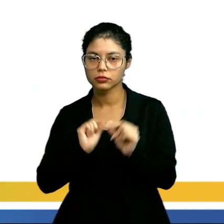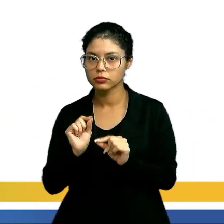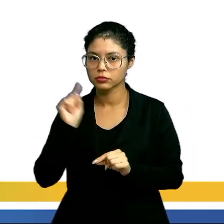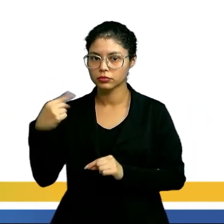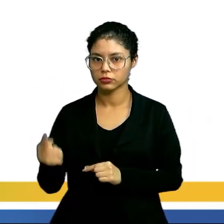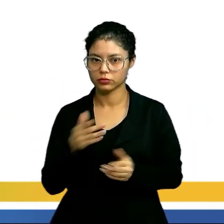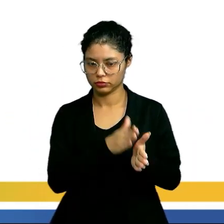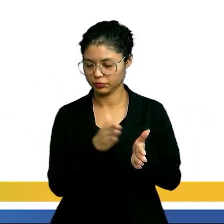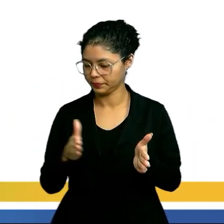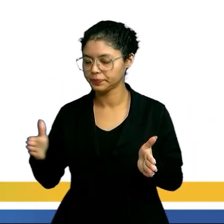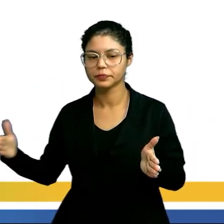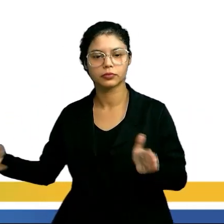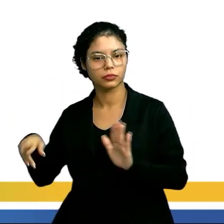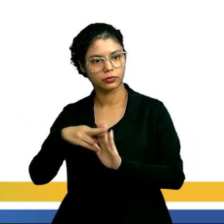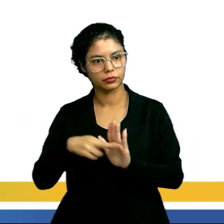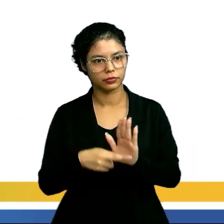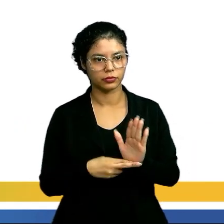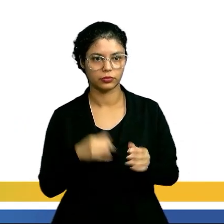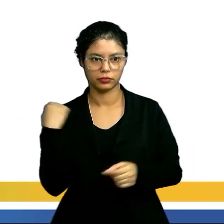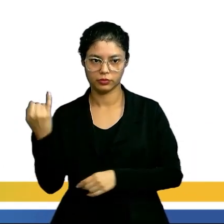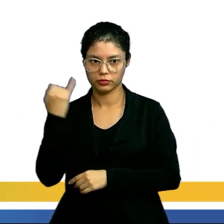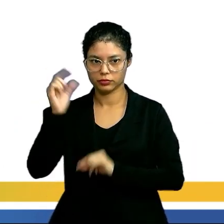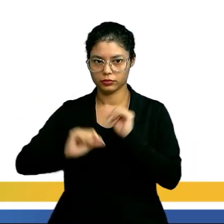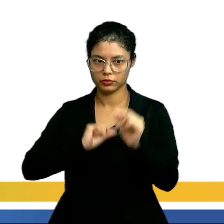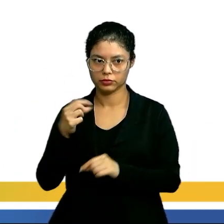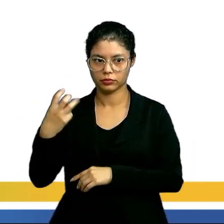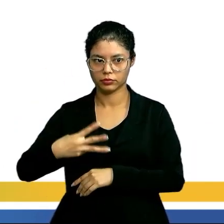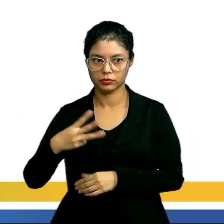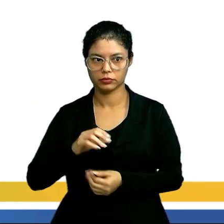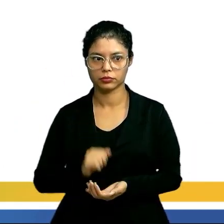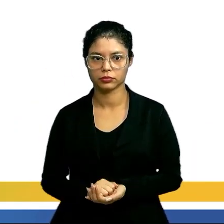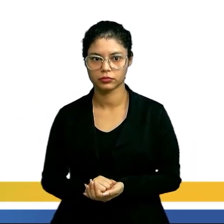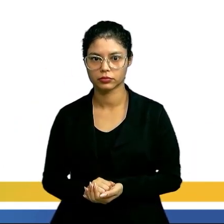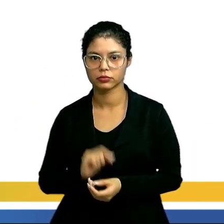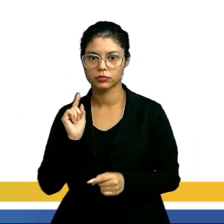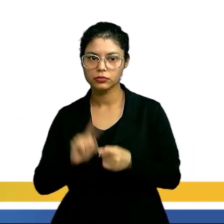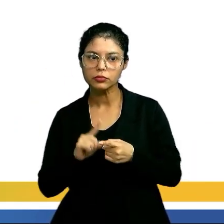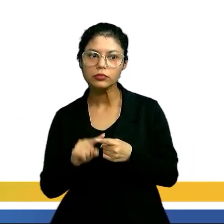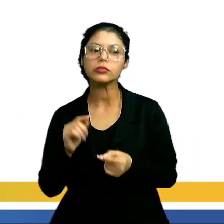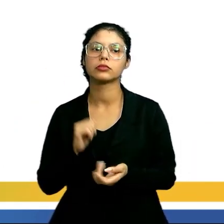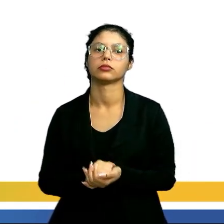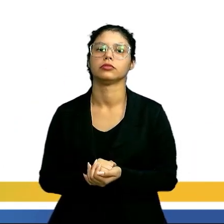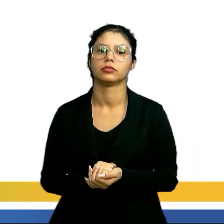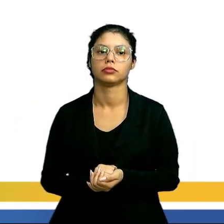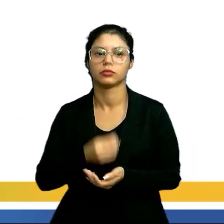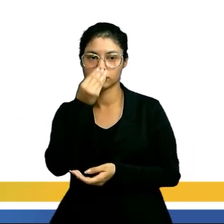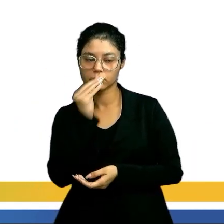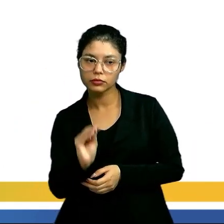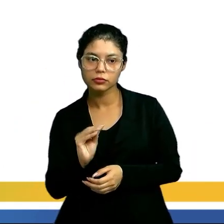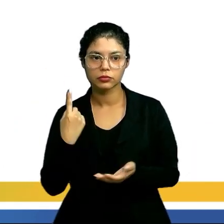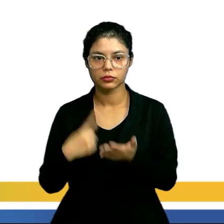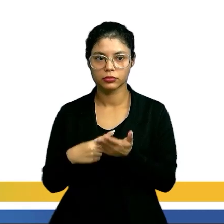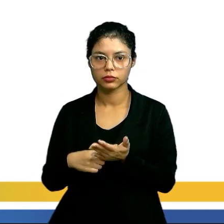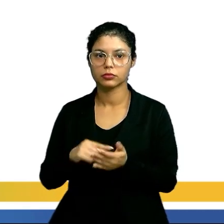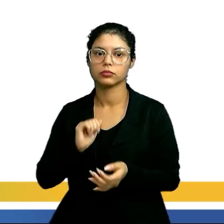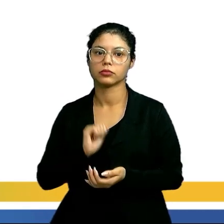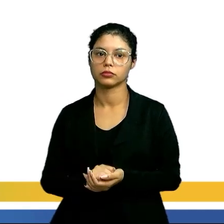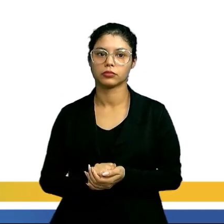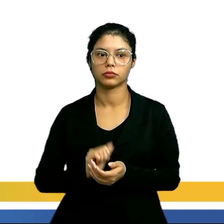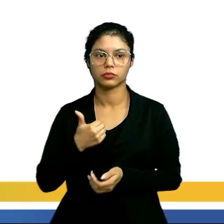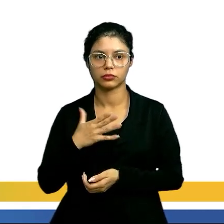em sentidos opostos, com velocidades próximas de 99% da velocidade da luz. O